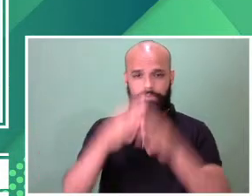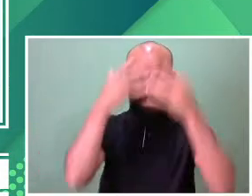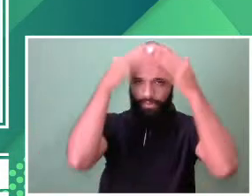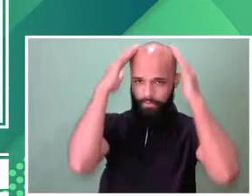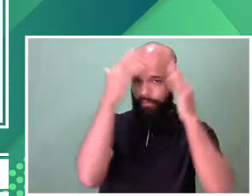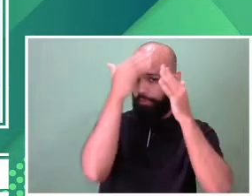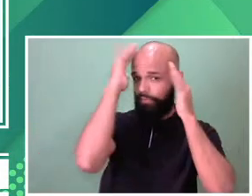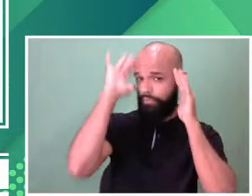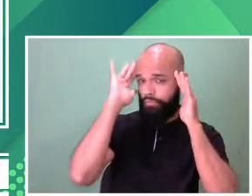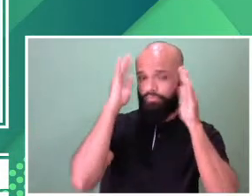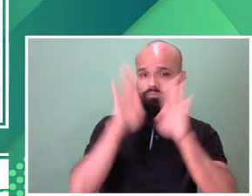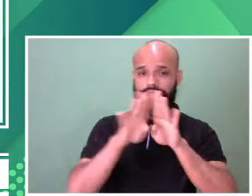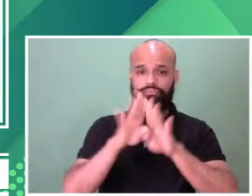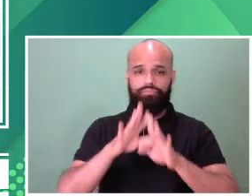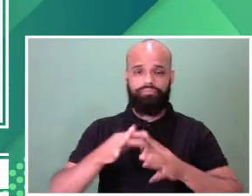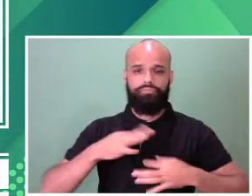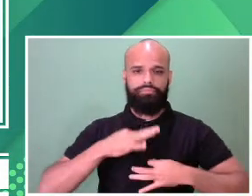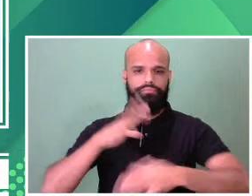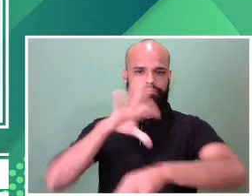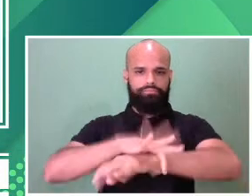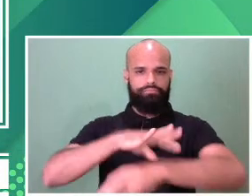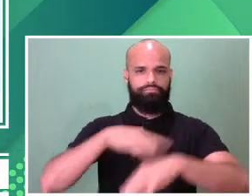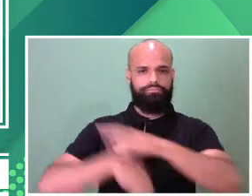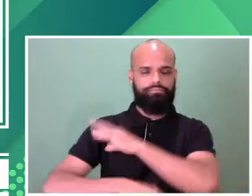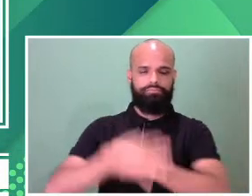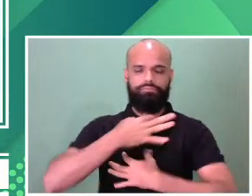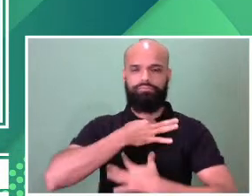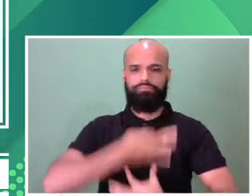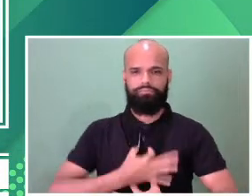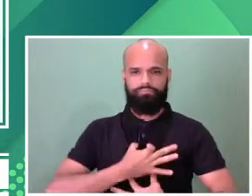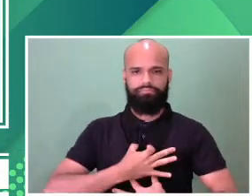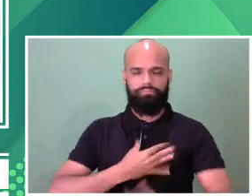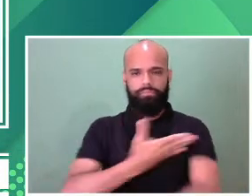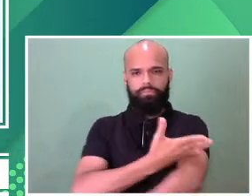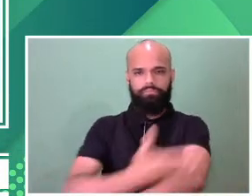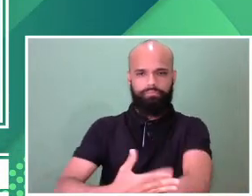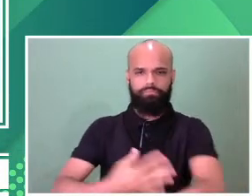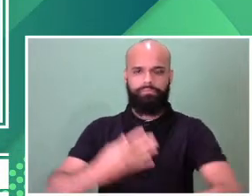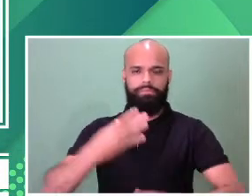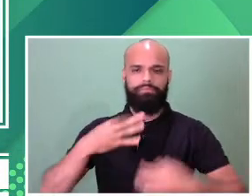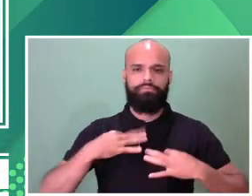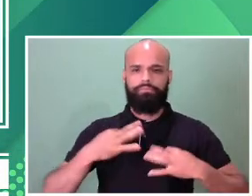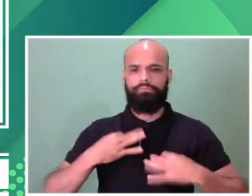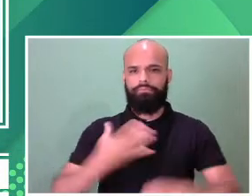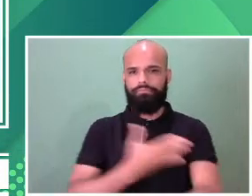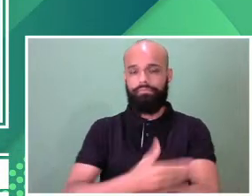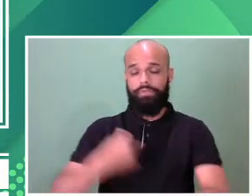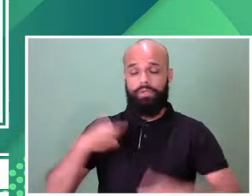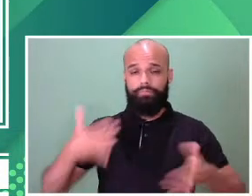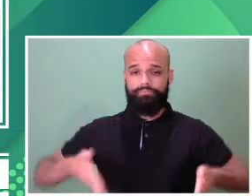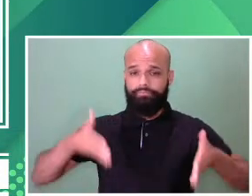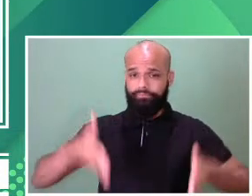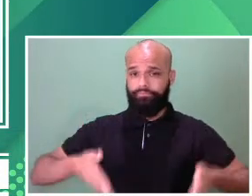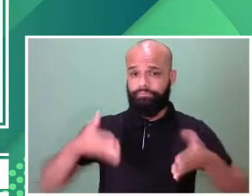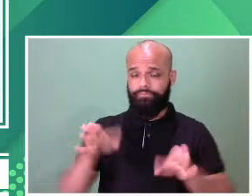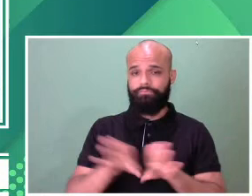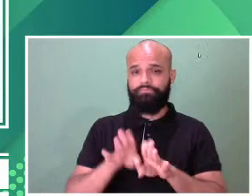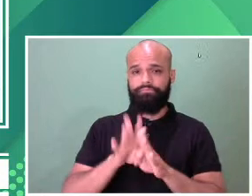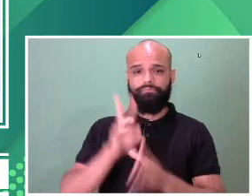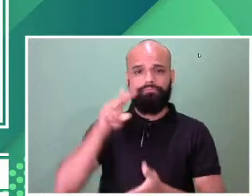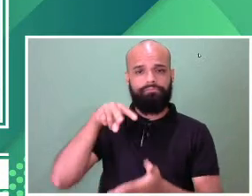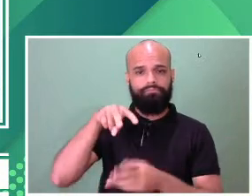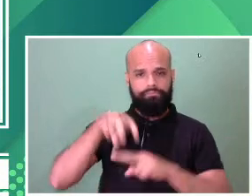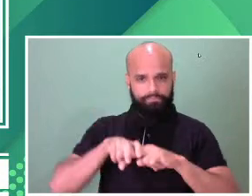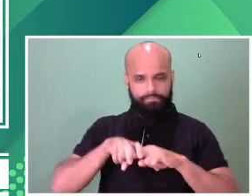pretos, estou vestindo um terno de cor azul, camisa branca, gravata roxa. Sou cadeirante, estou posicionado em frente a